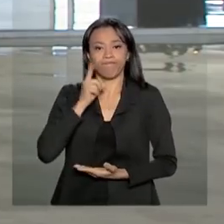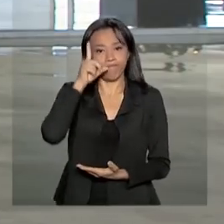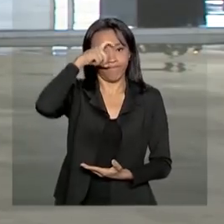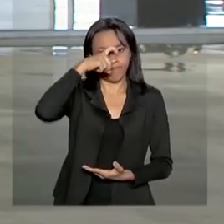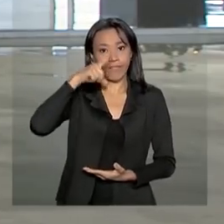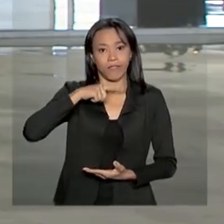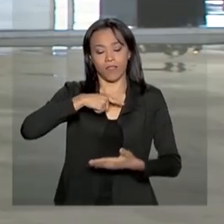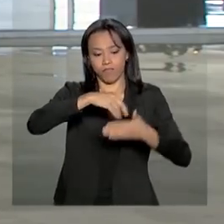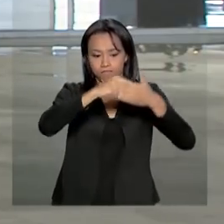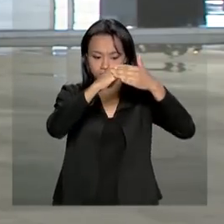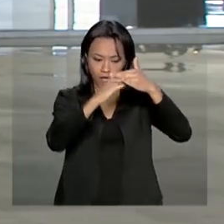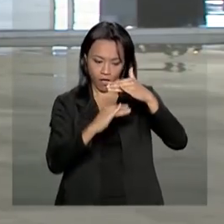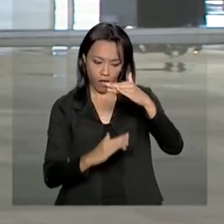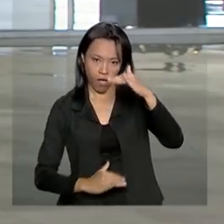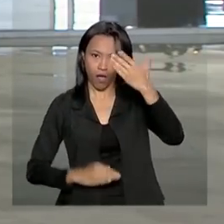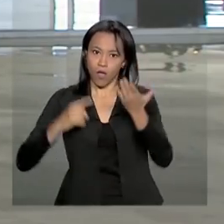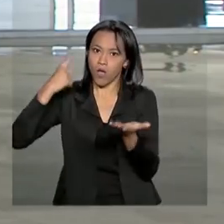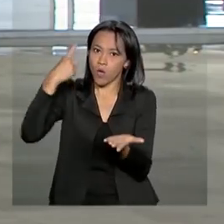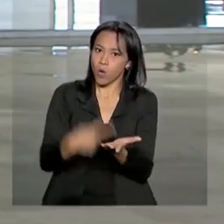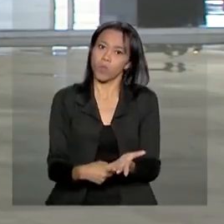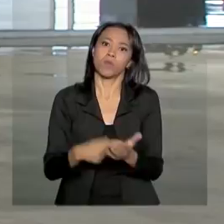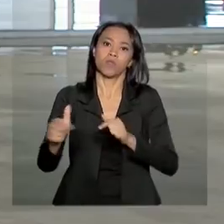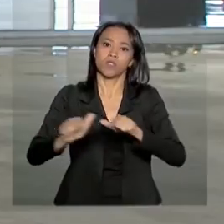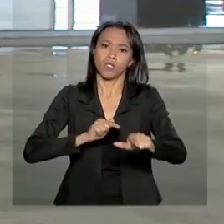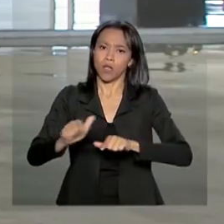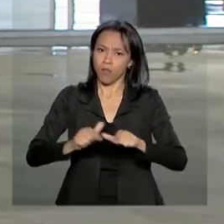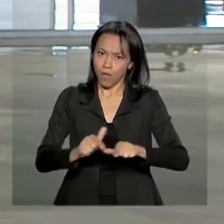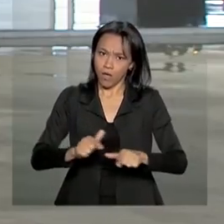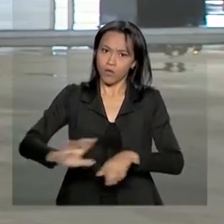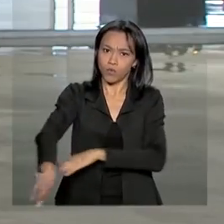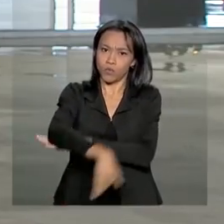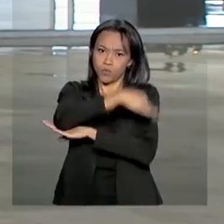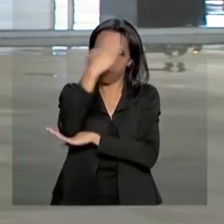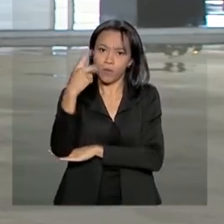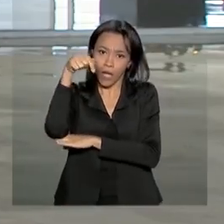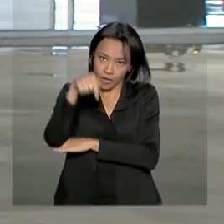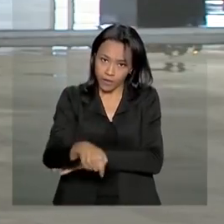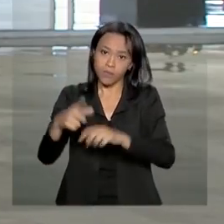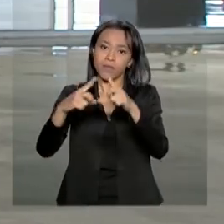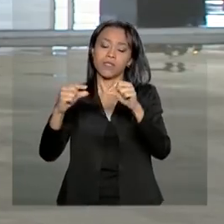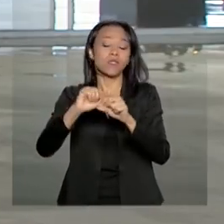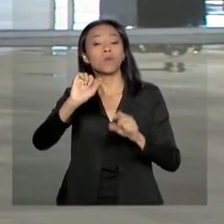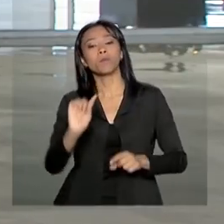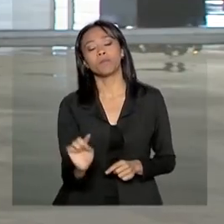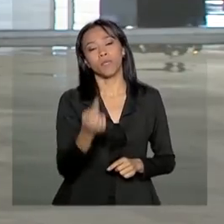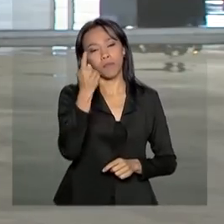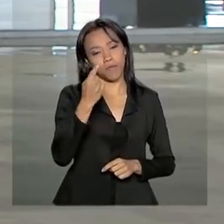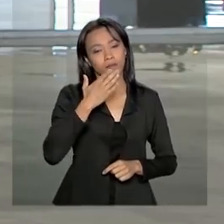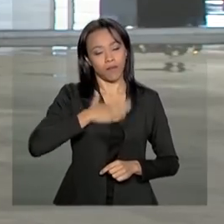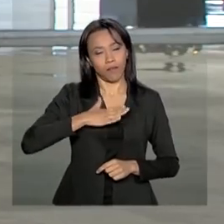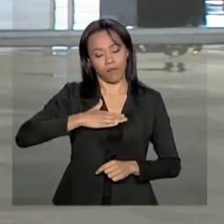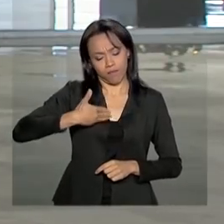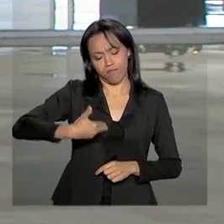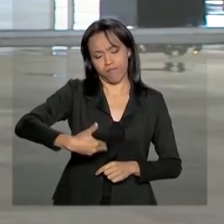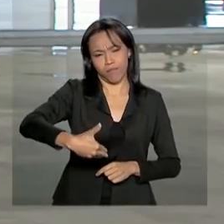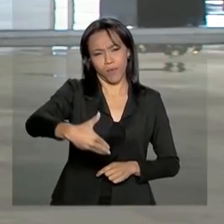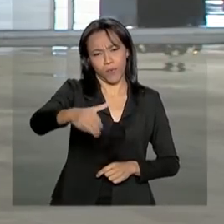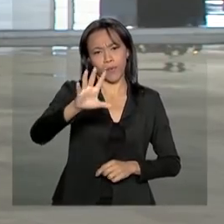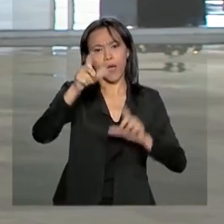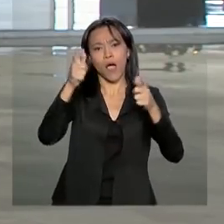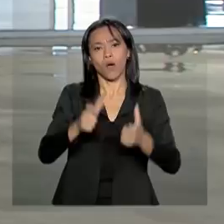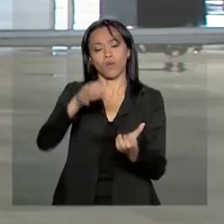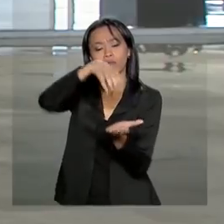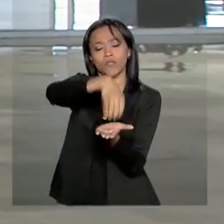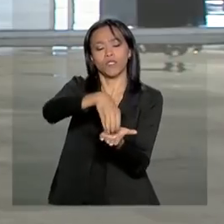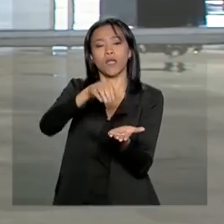extensa agenda durante toda essa terça-feira aqui em Brasília. O primeiro encontro vai ser já na